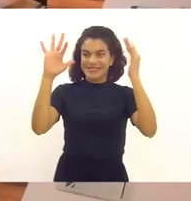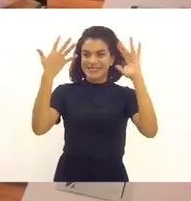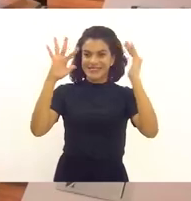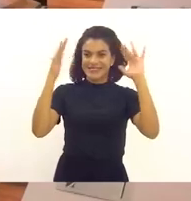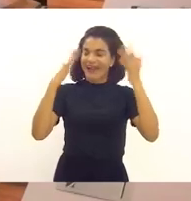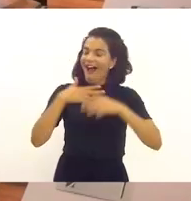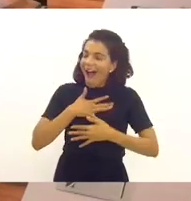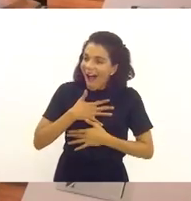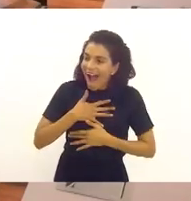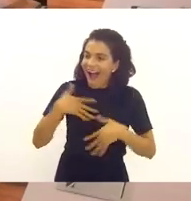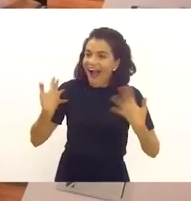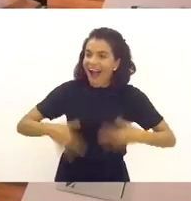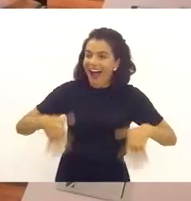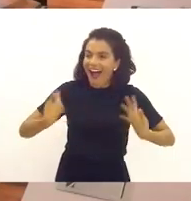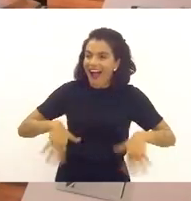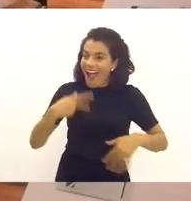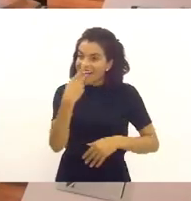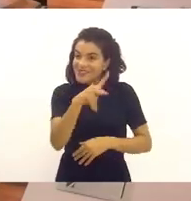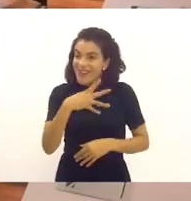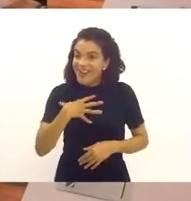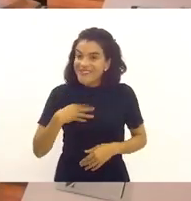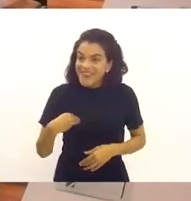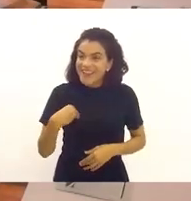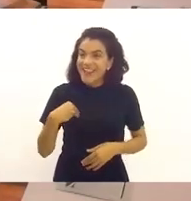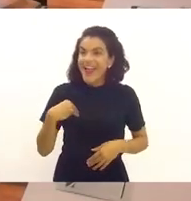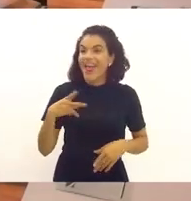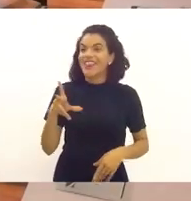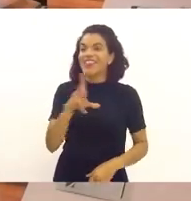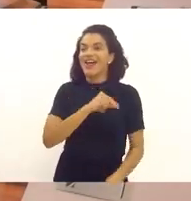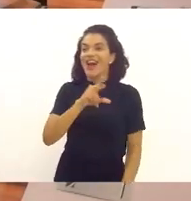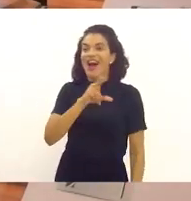Ai gente a sua filha nossa